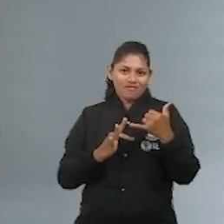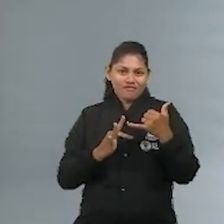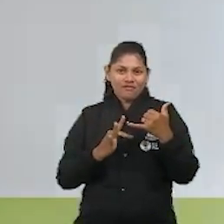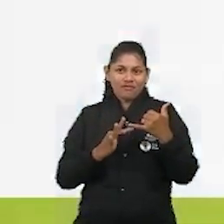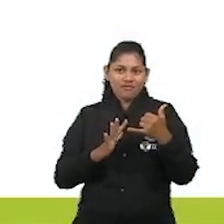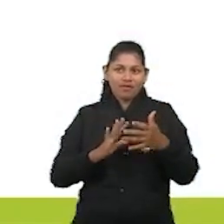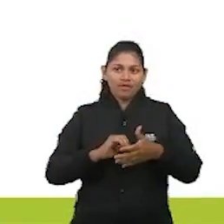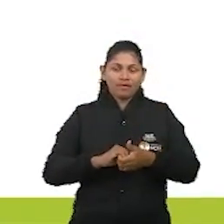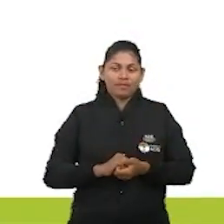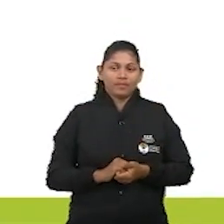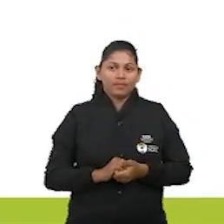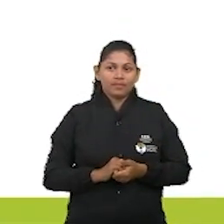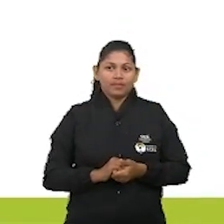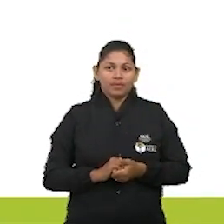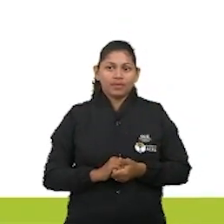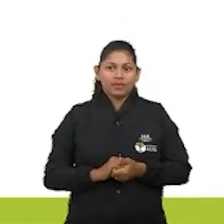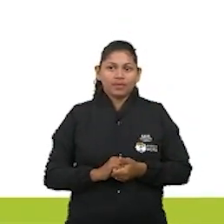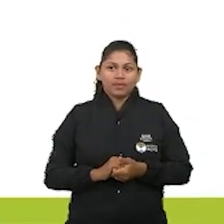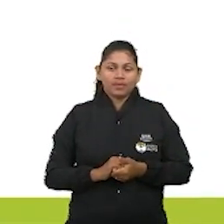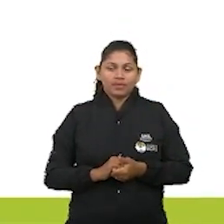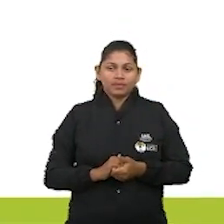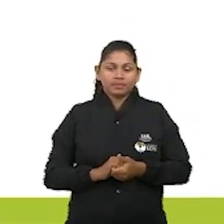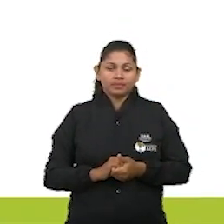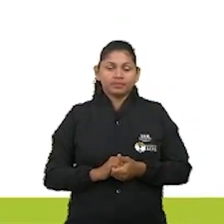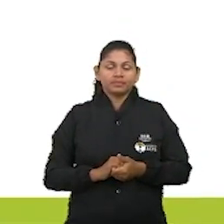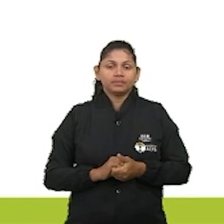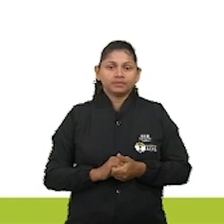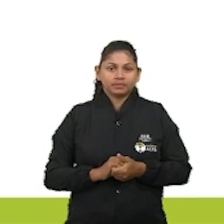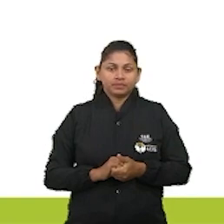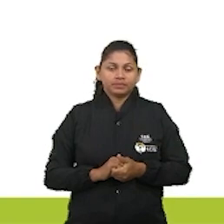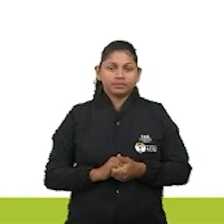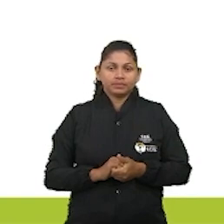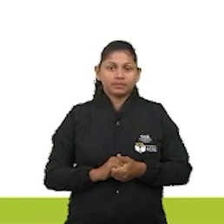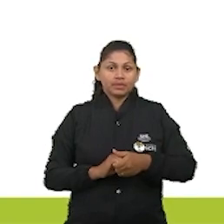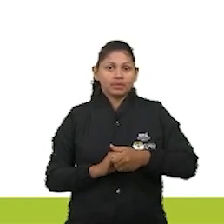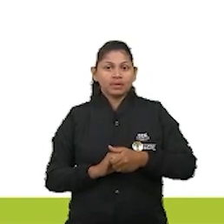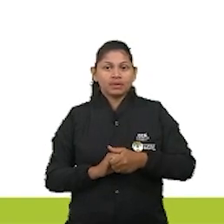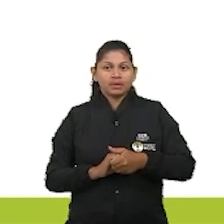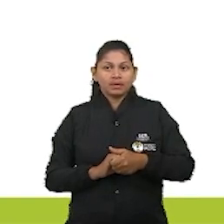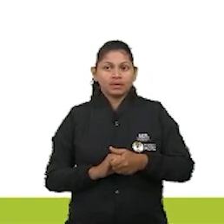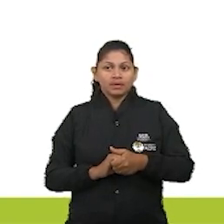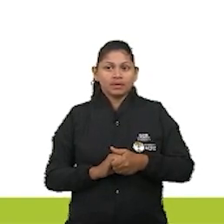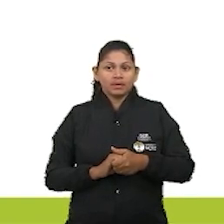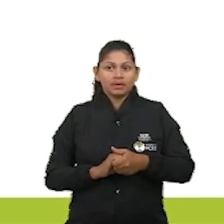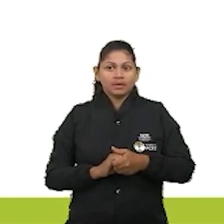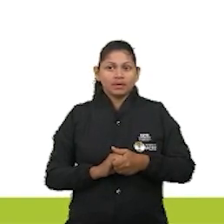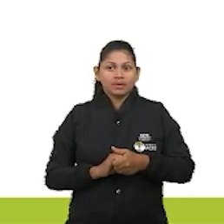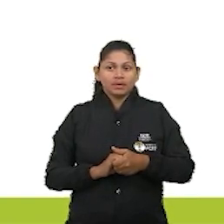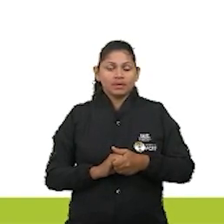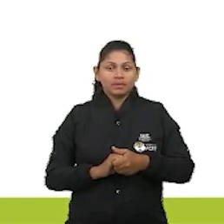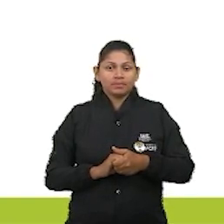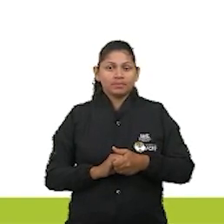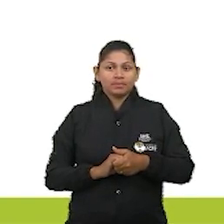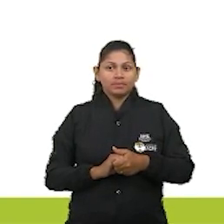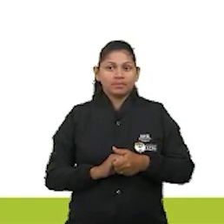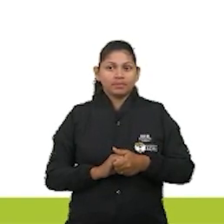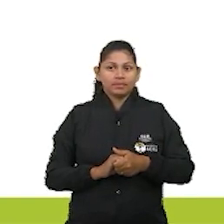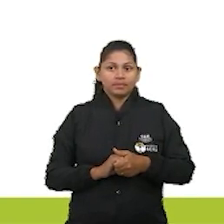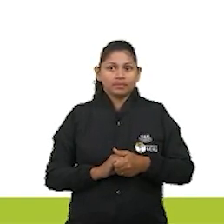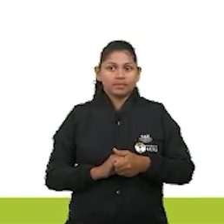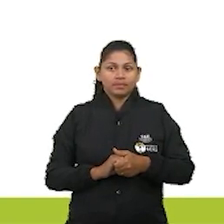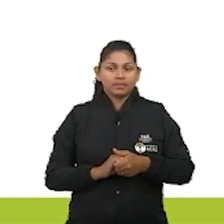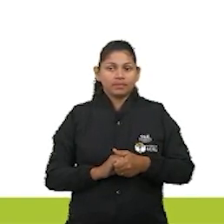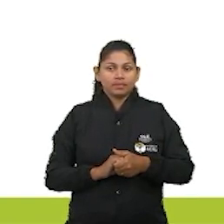E aí a malha vai ser até semelhante à anterior que eu falei para vocês, só que eu coloquei em letras para ficar mais fácil de compreender. Ó,